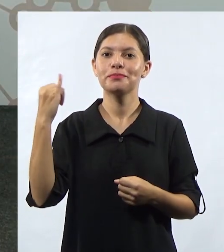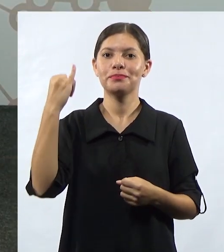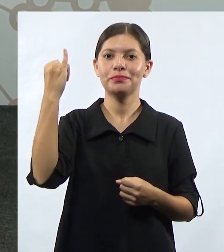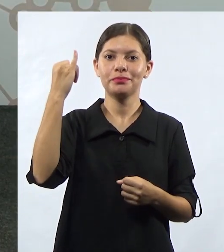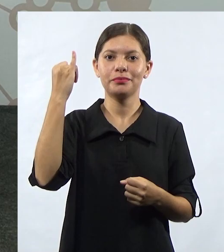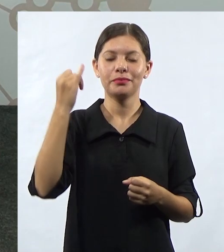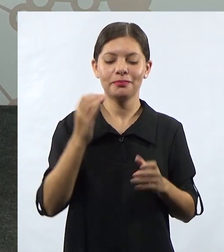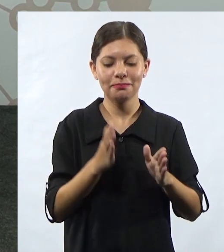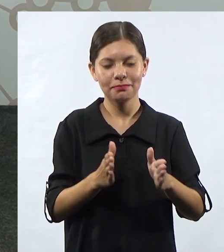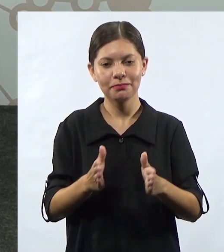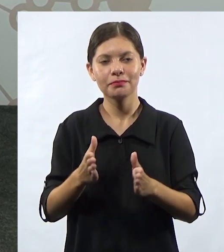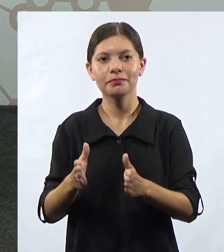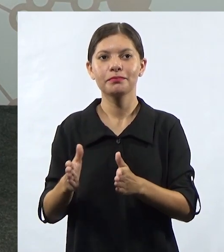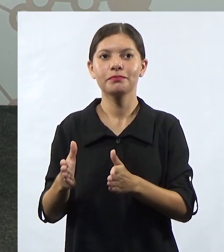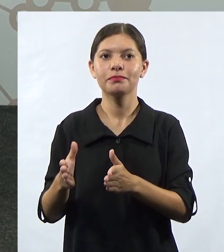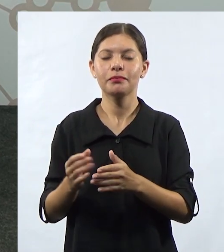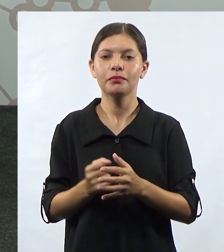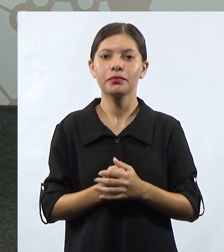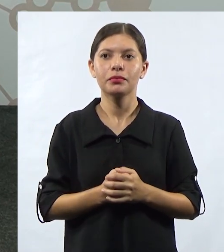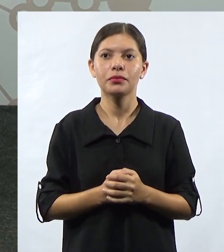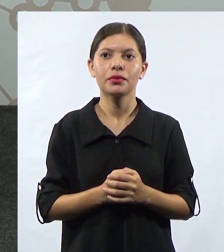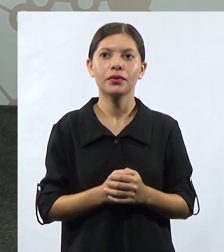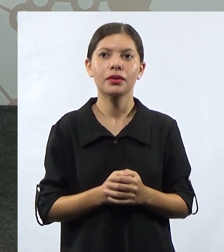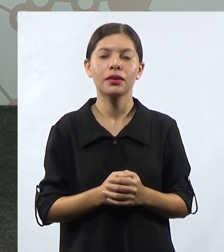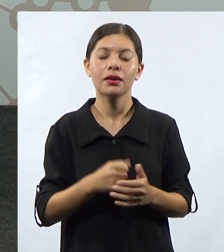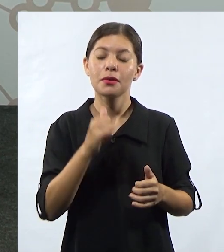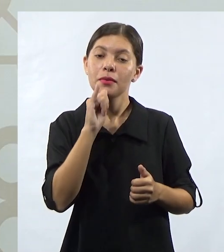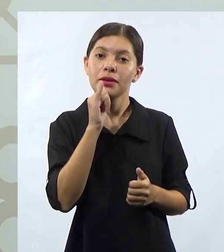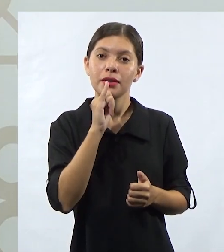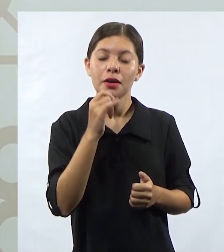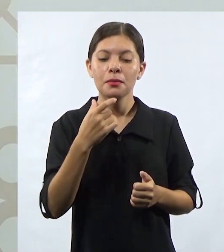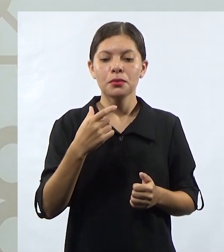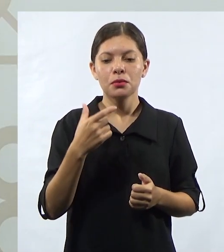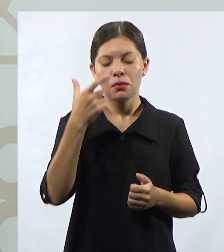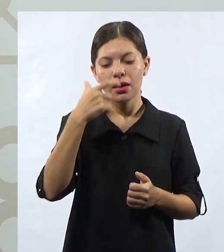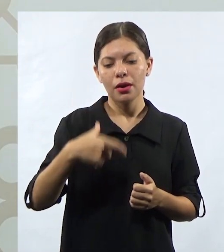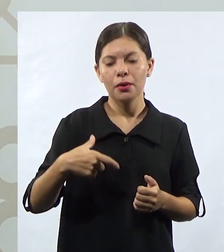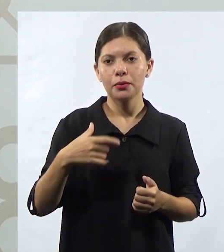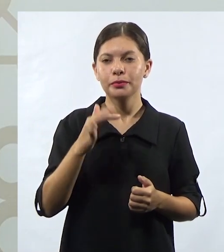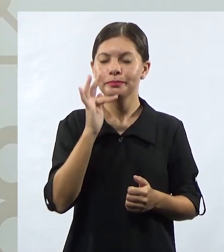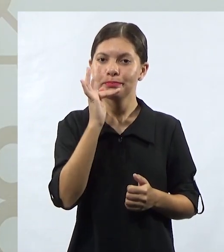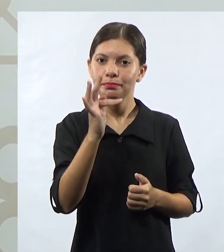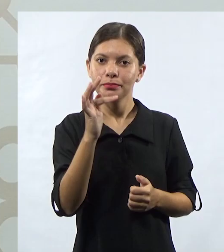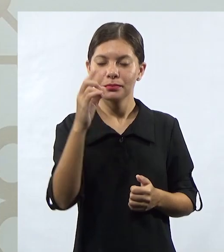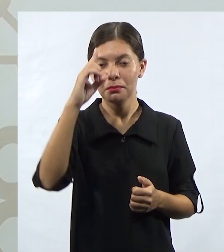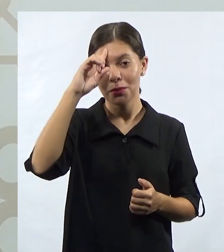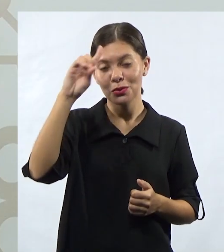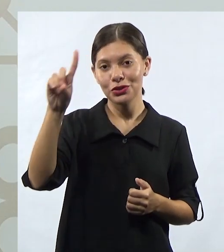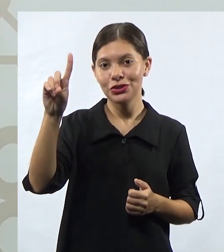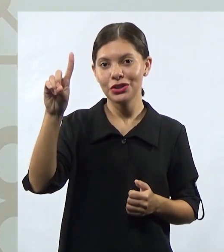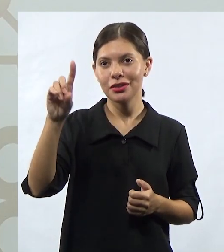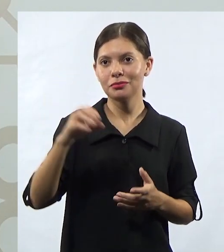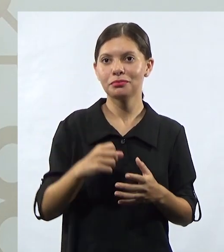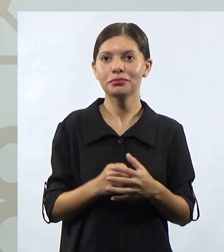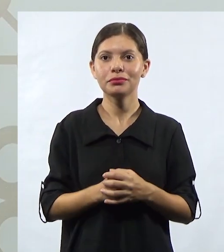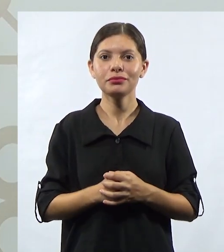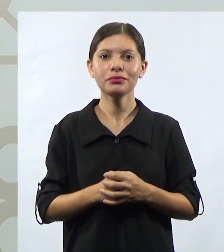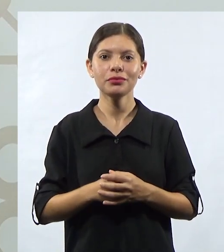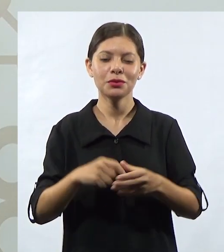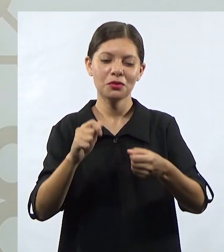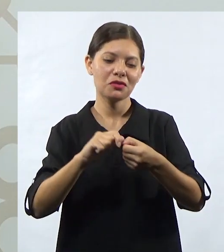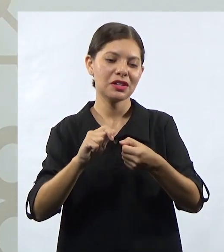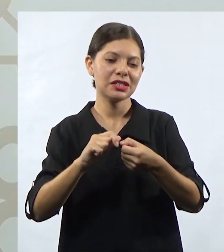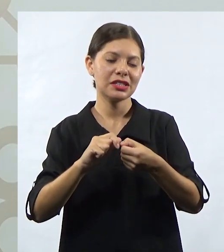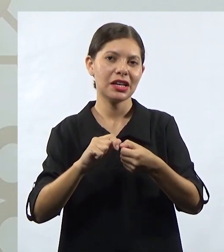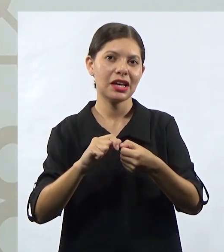importantes nessa cronologia. Então, vamos supor, se eu for contar sobre o meu dia, não tem como eu contar o que eu vou fazer